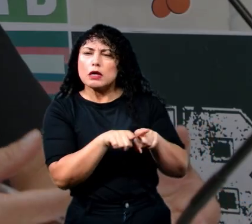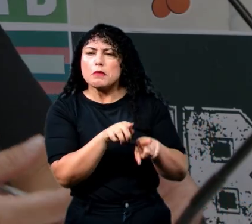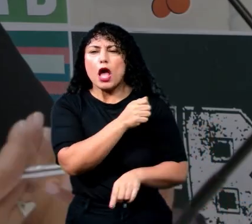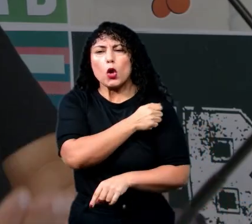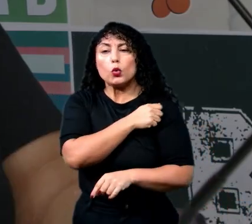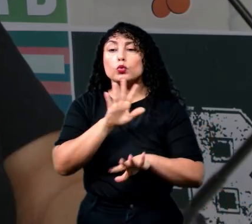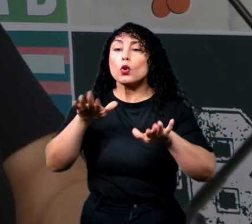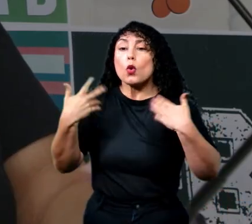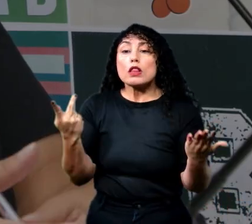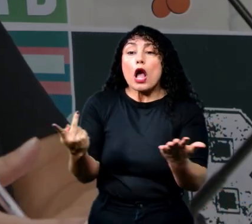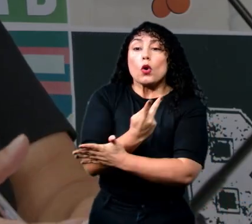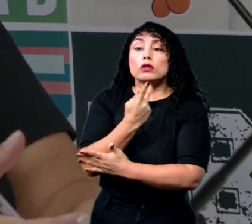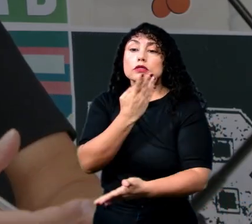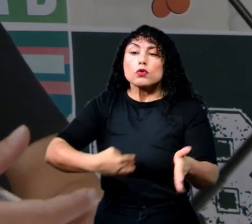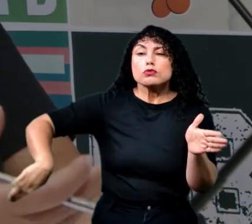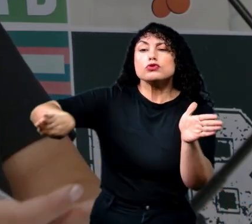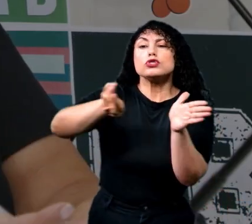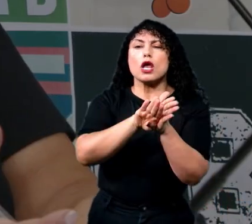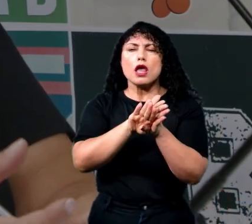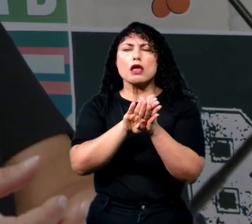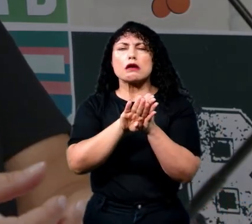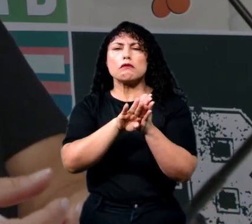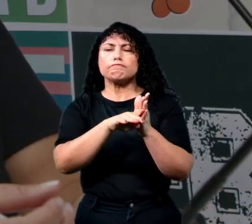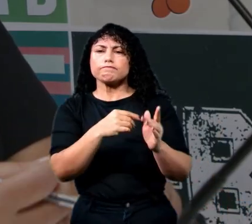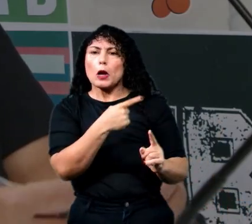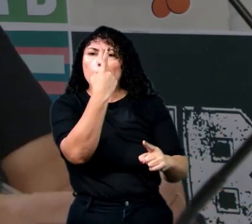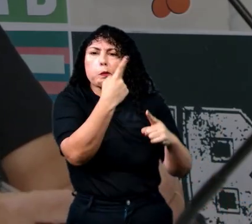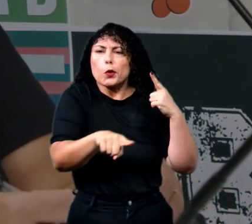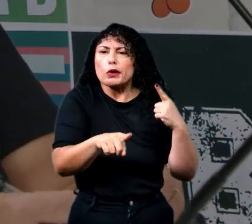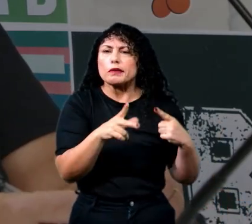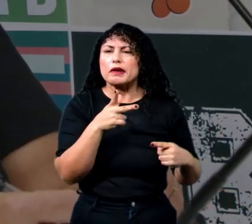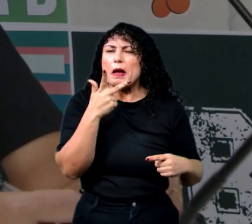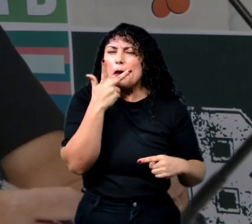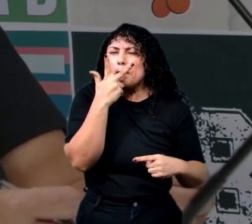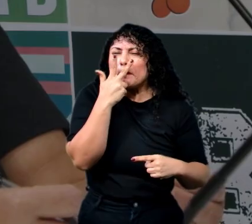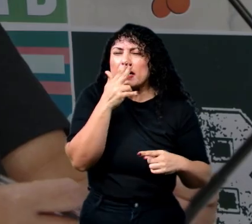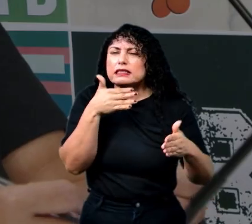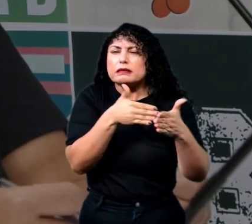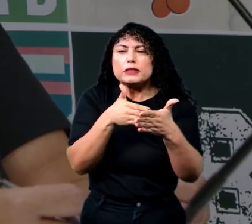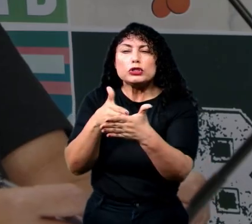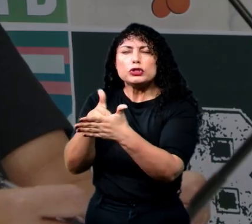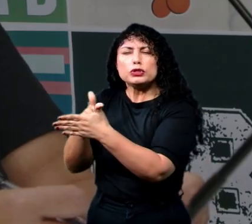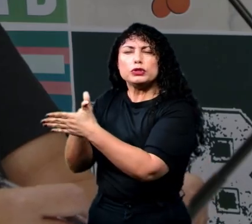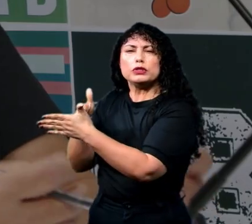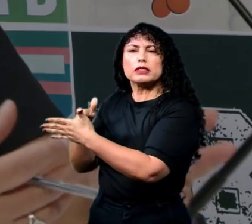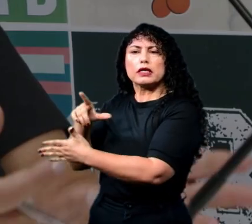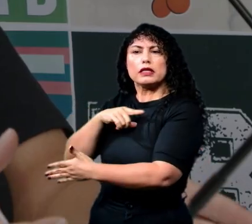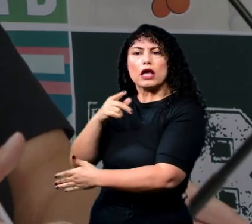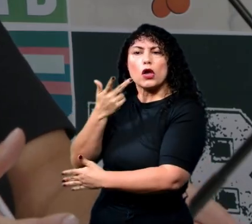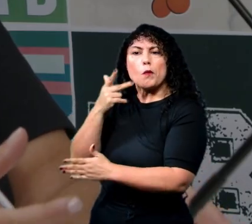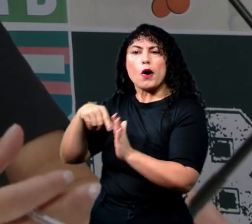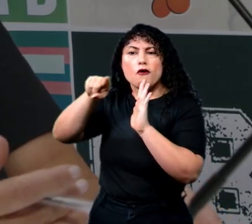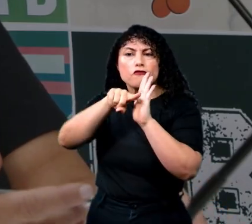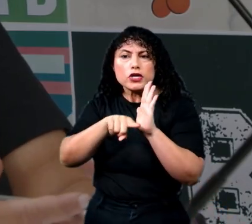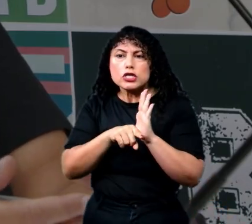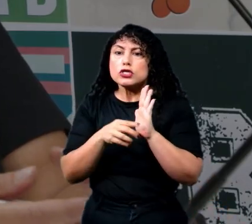quando acontece de chegar a esse ponto, né, de uma sanção, isso fica impedindo até mesmo que ele tenha uma boa ficha